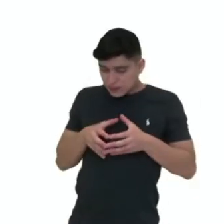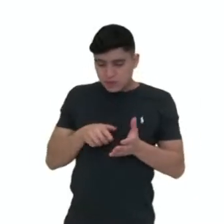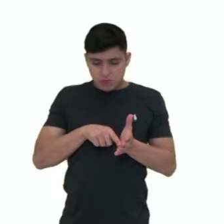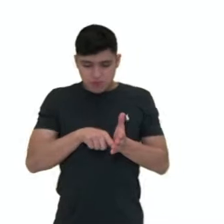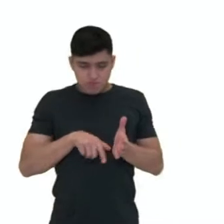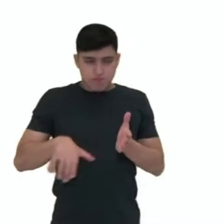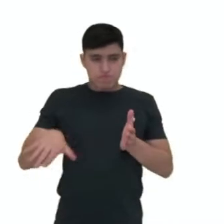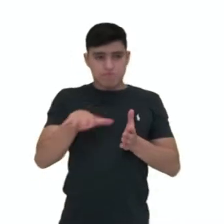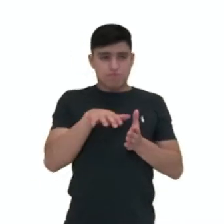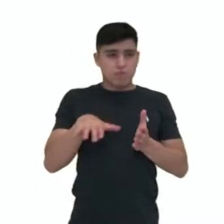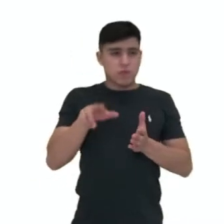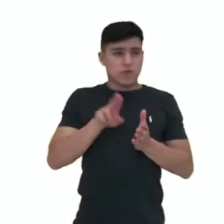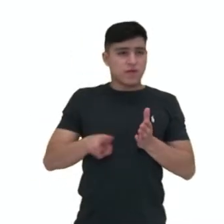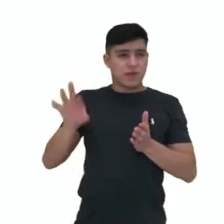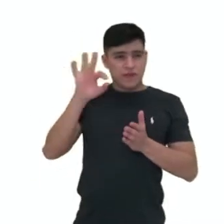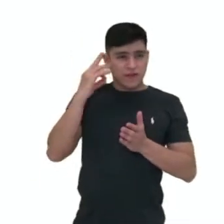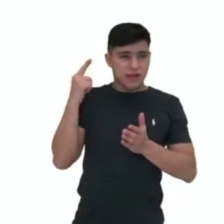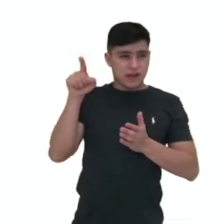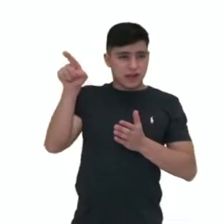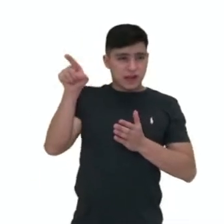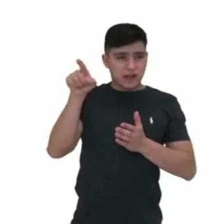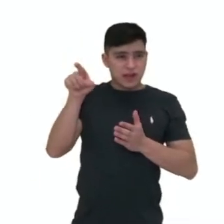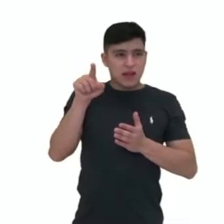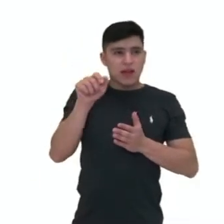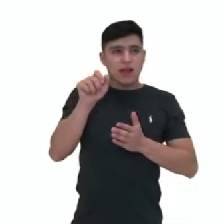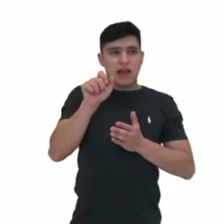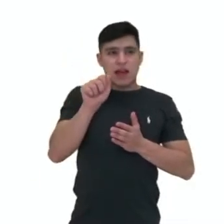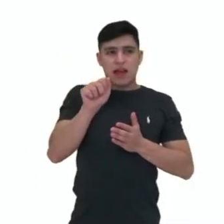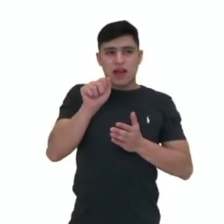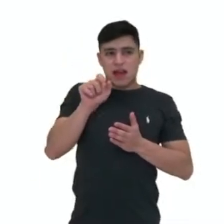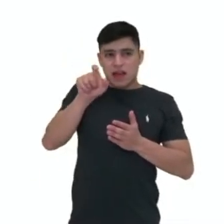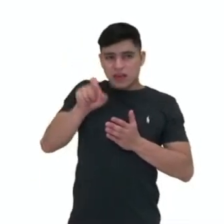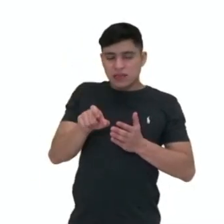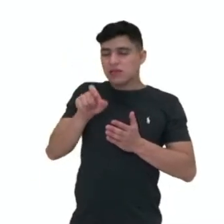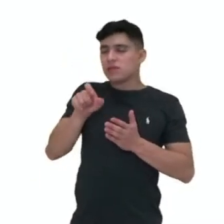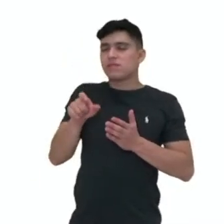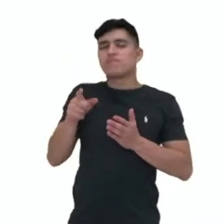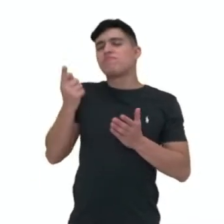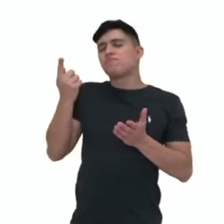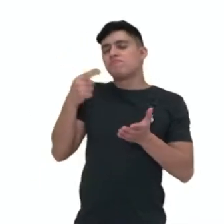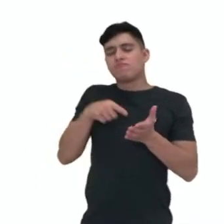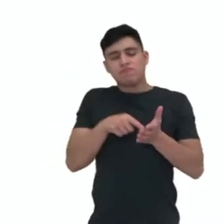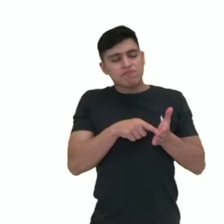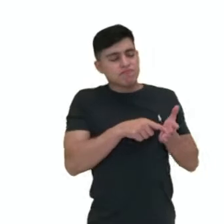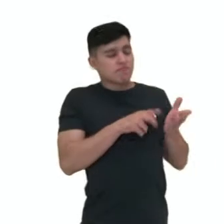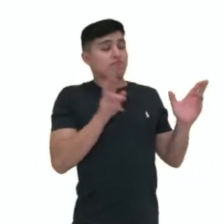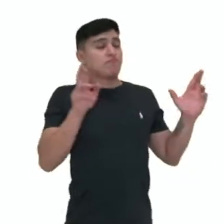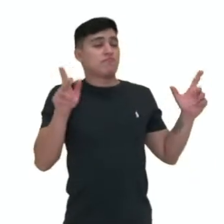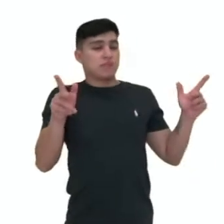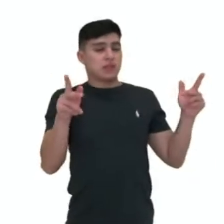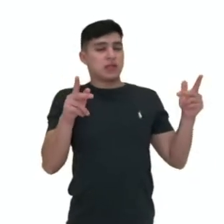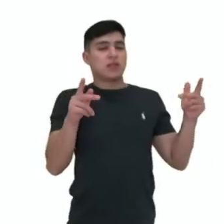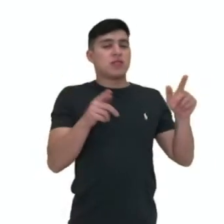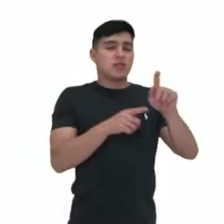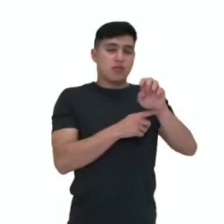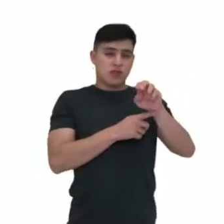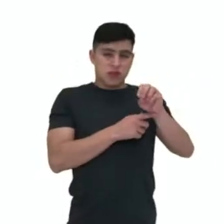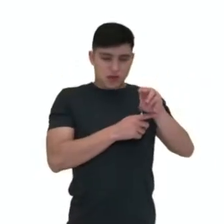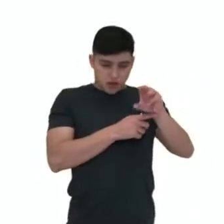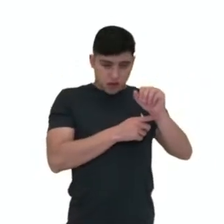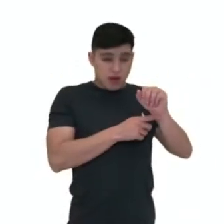Universidade Aix-Marseille, na França, resolveu mudar esse cenário. Analisando o genoma previamente sequenciado